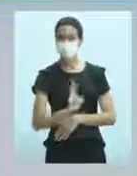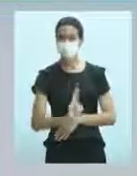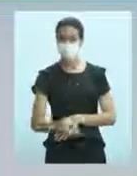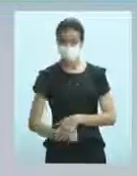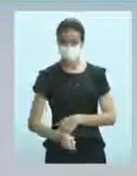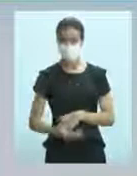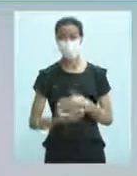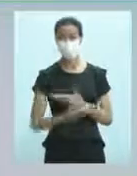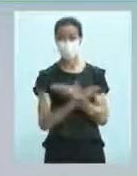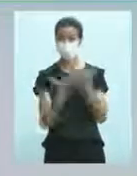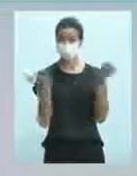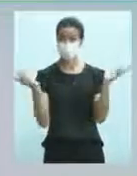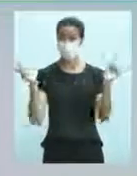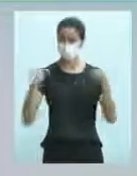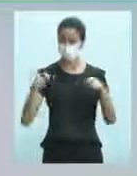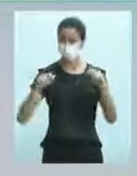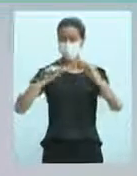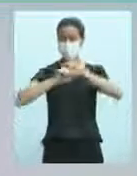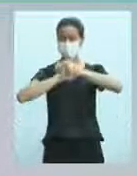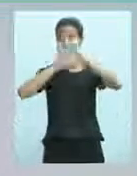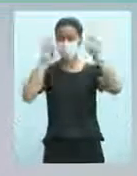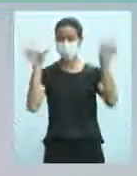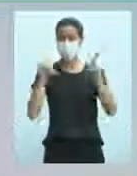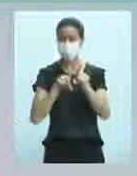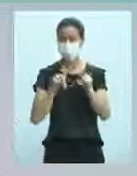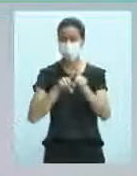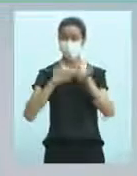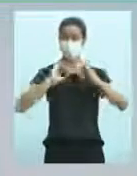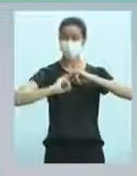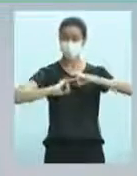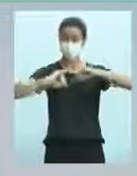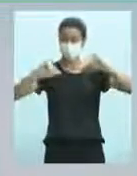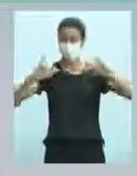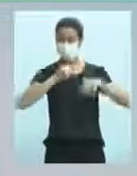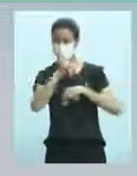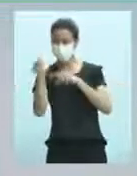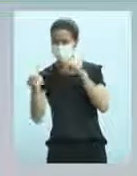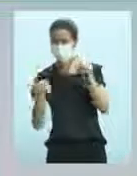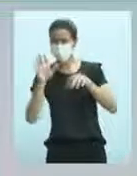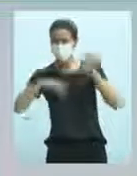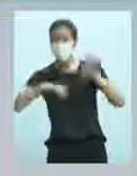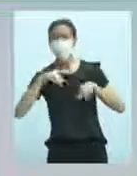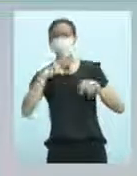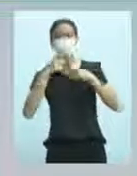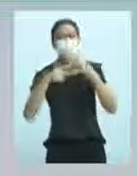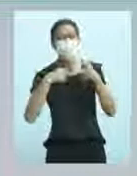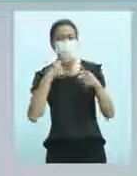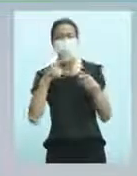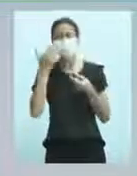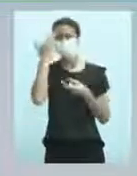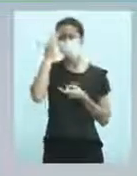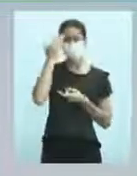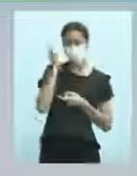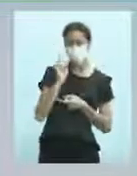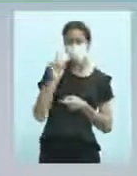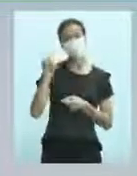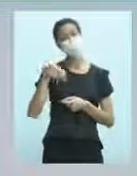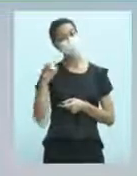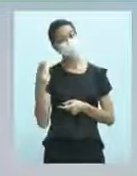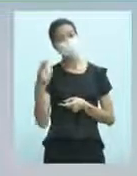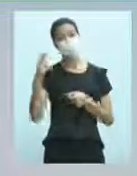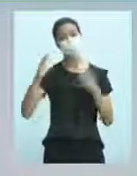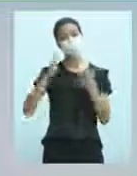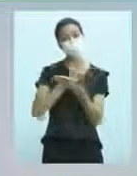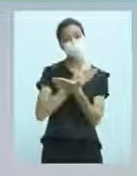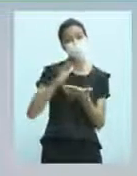que possamos informar e por temos dirimir dúvidas das pessoas que nos ligam